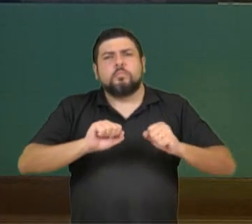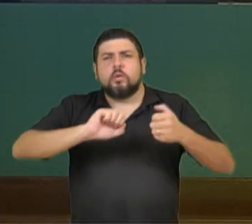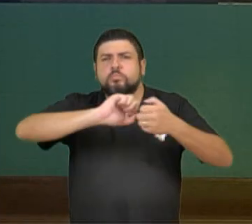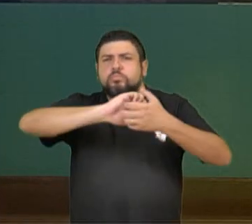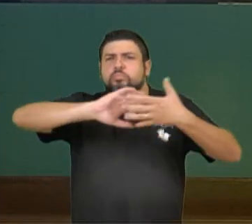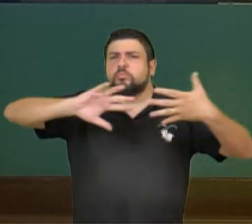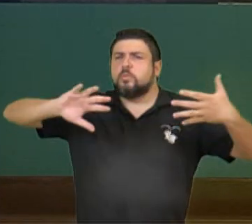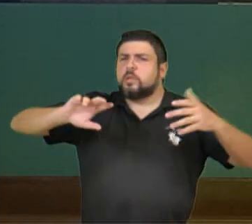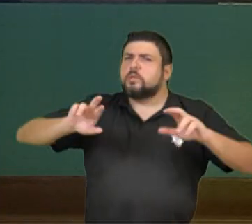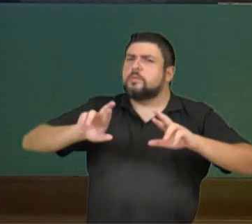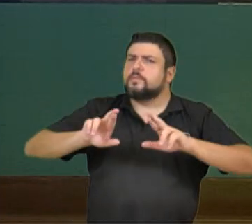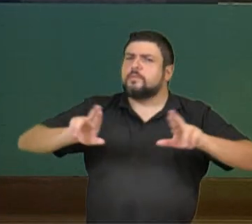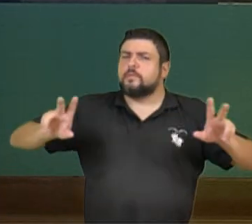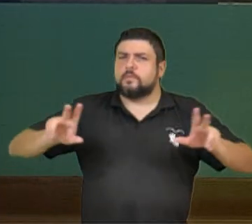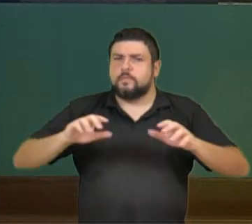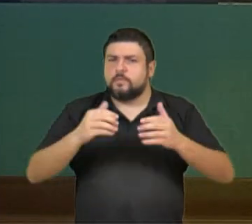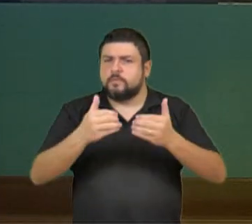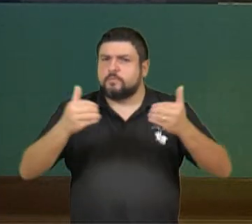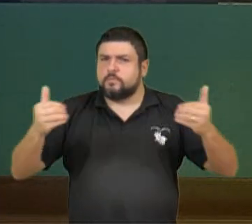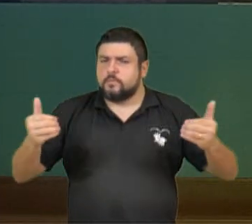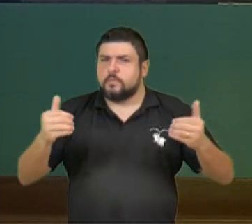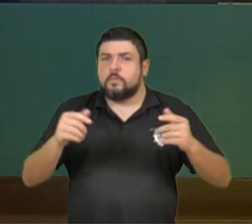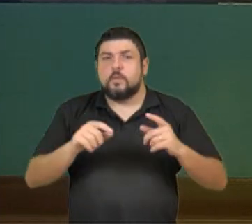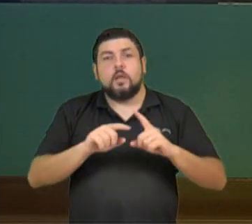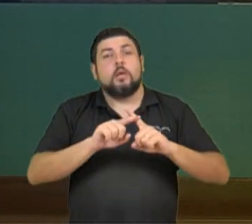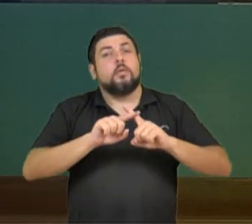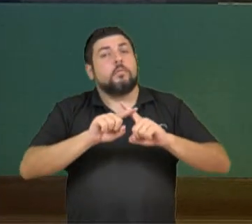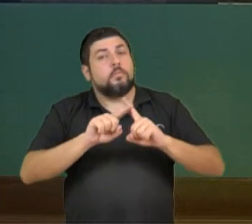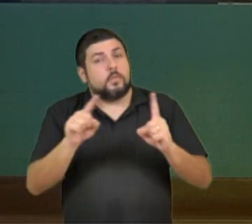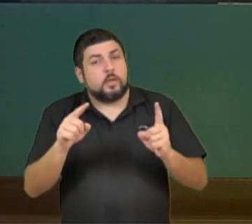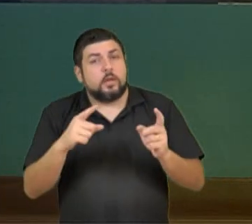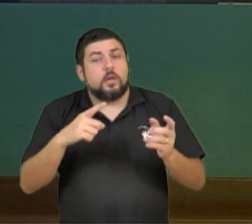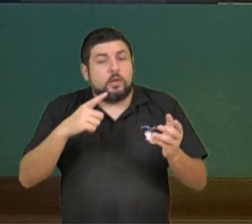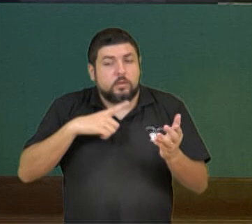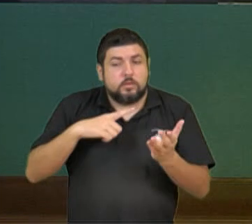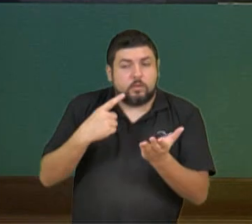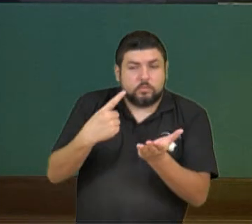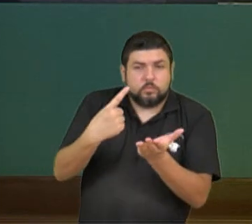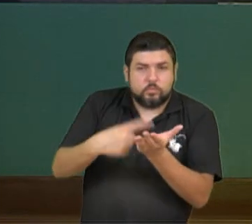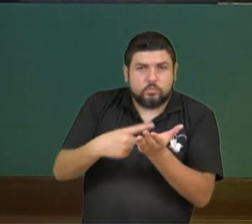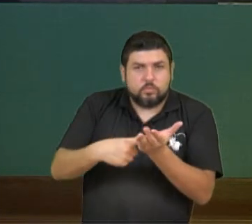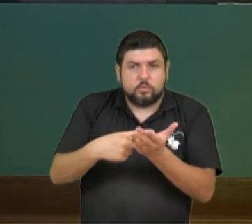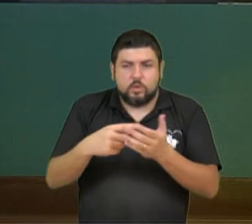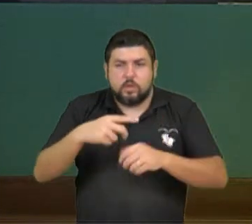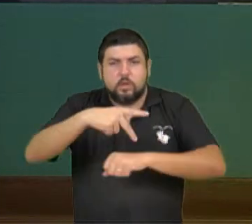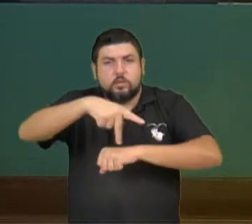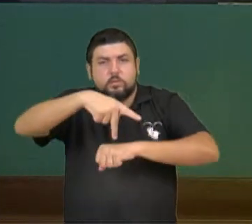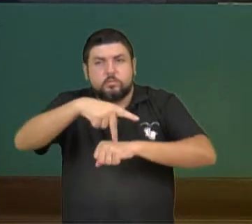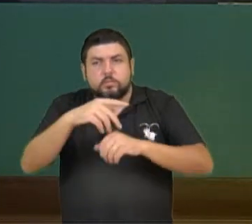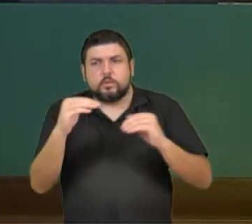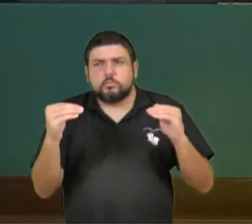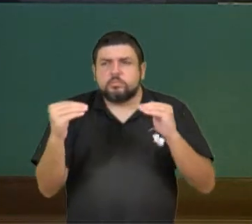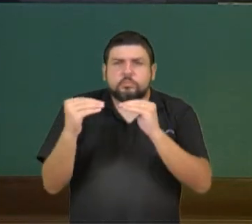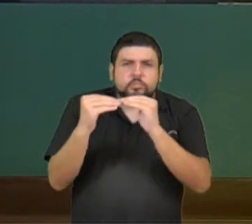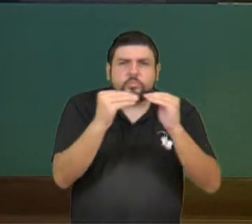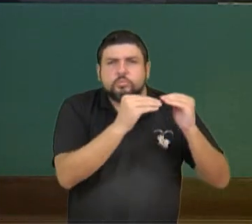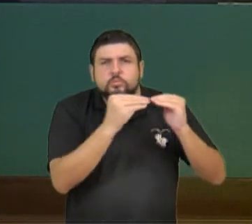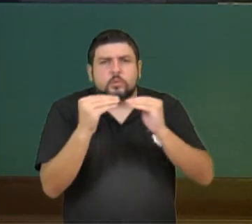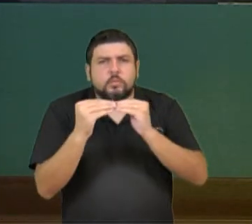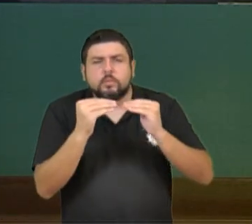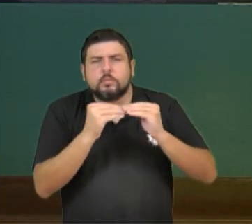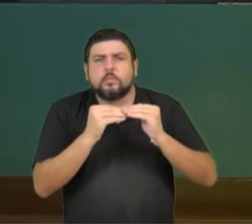de continentes diferentes, onde eles permeiam um contrato e nesse contrato eles estabelecem